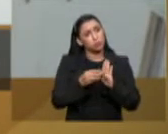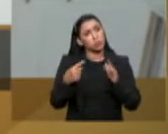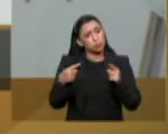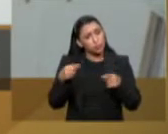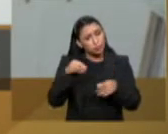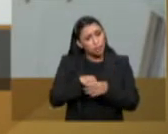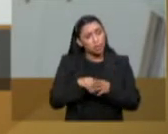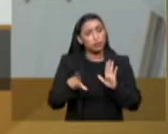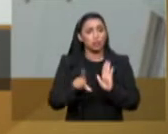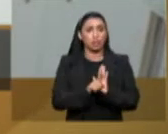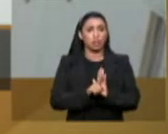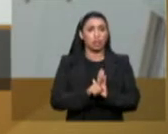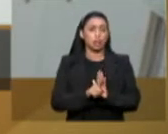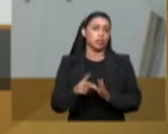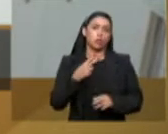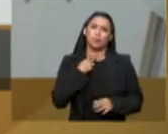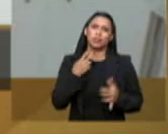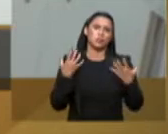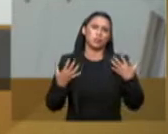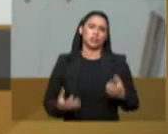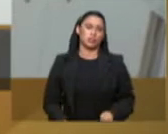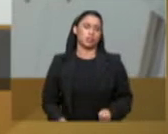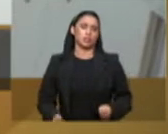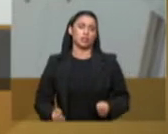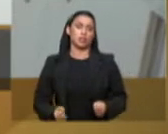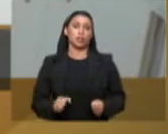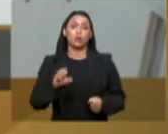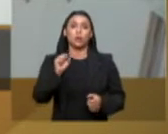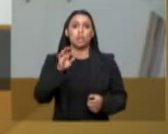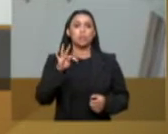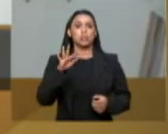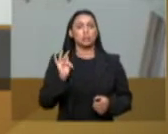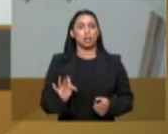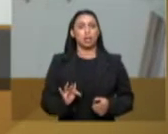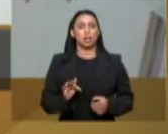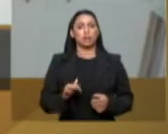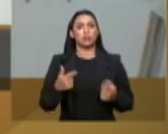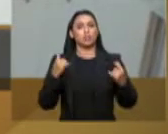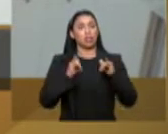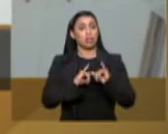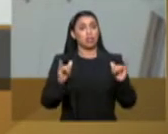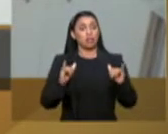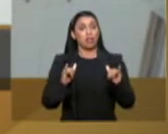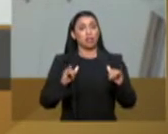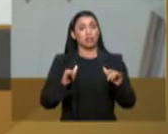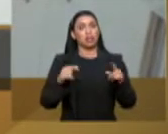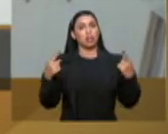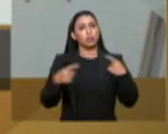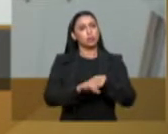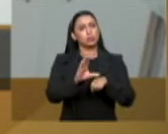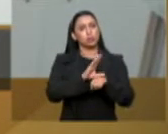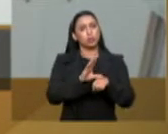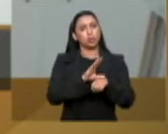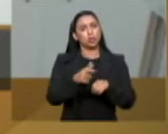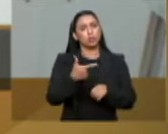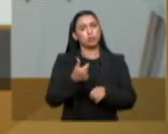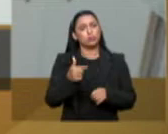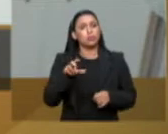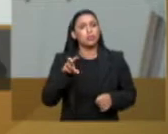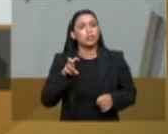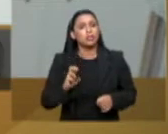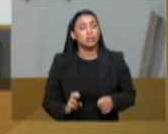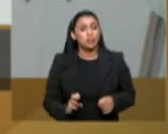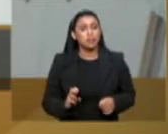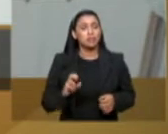Não é possível que o Supremo Tribunal Federal decrete a inconstitucionalidade do decreto de 2015, fazendo